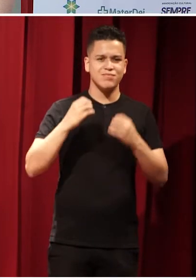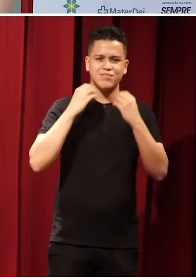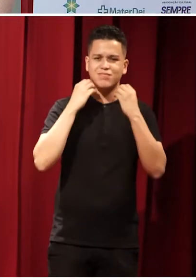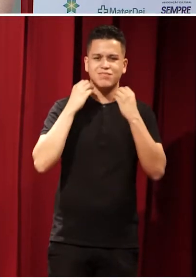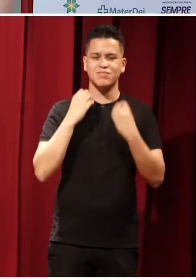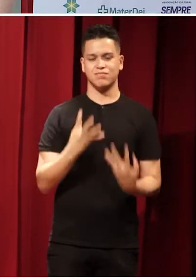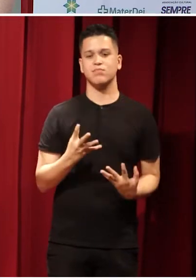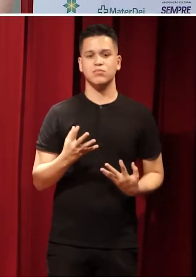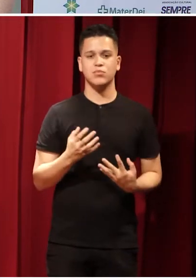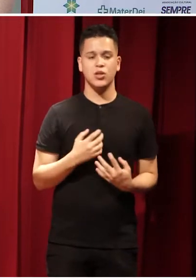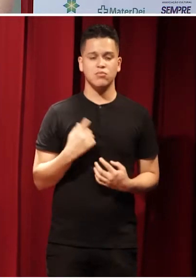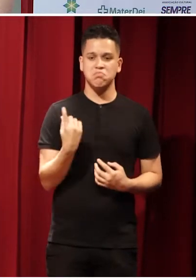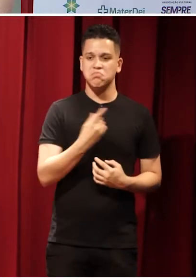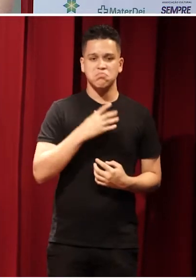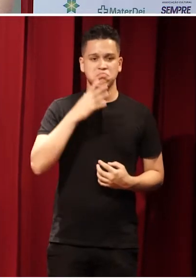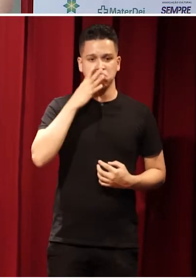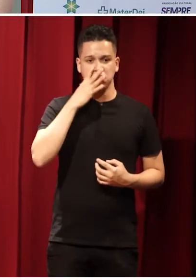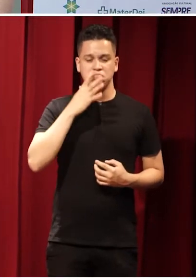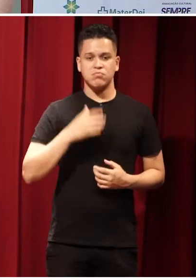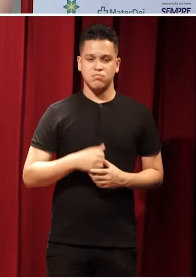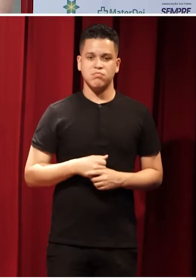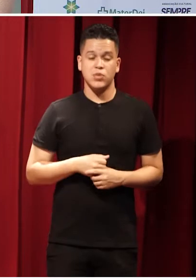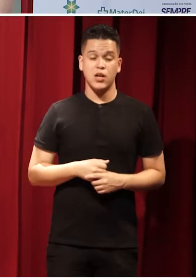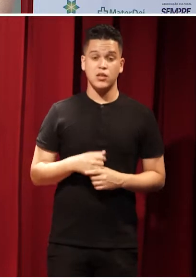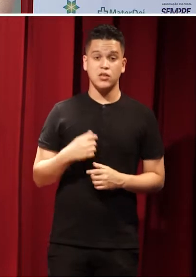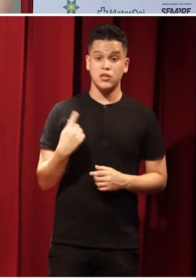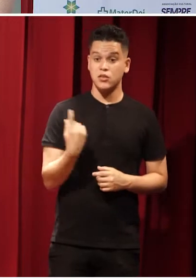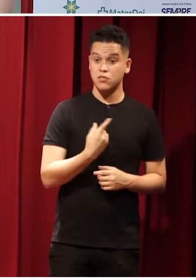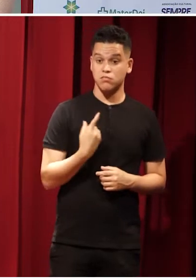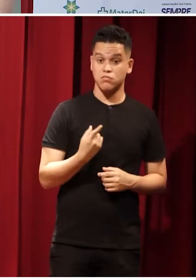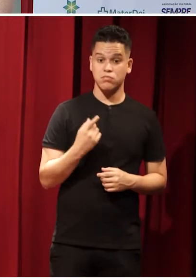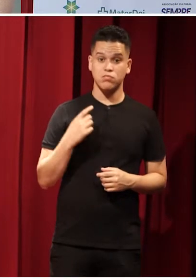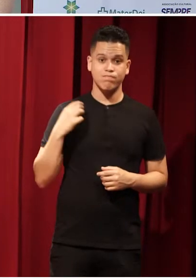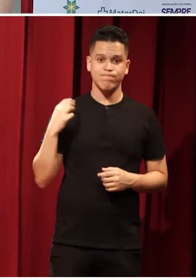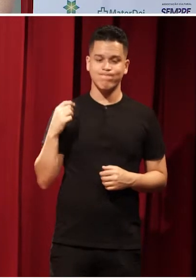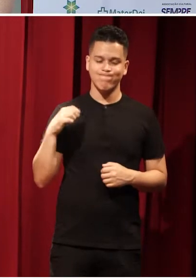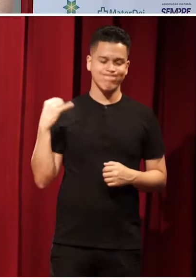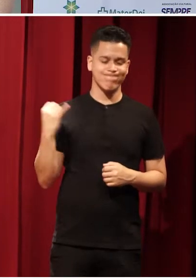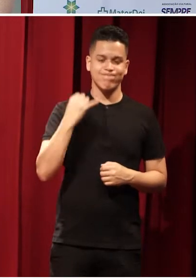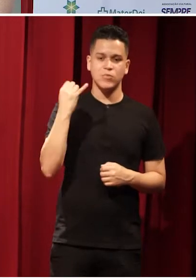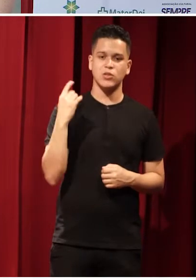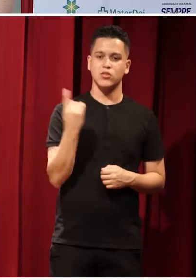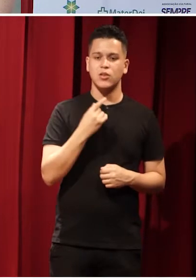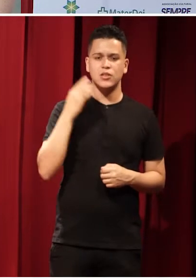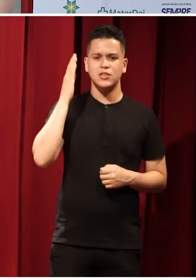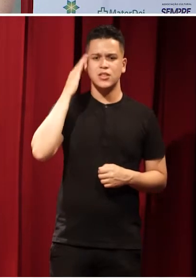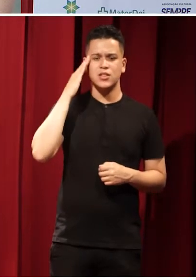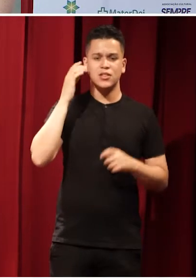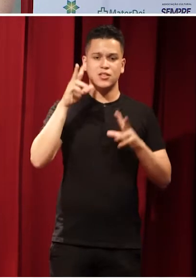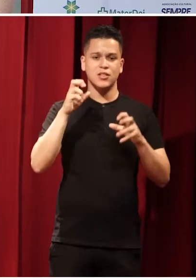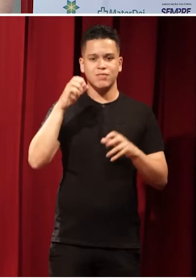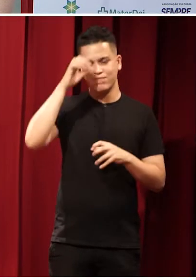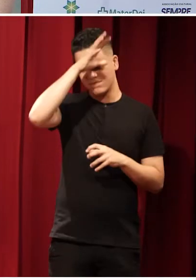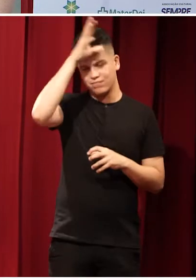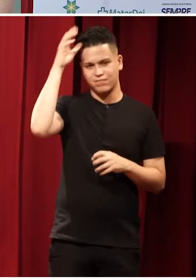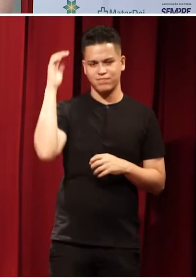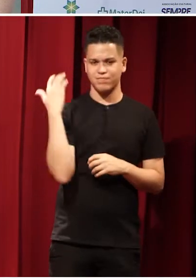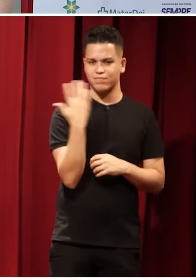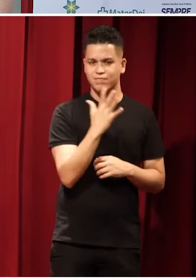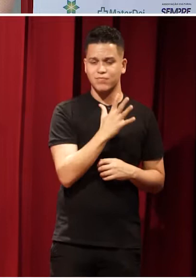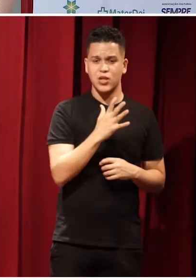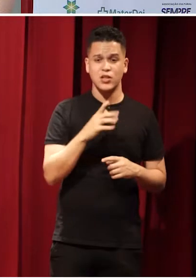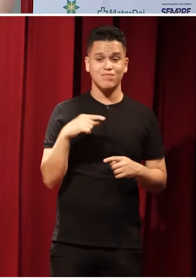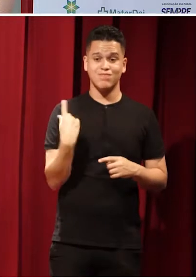extraordinário. E é algo extremamente importante para os países latino-americanos sob